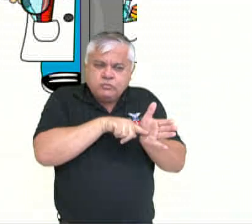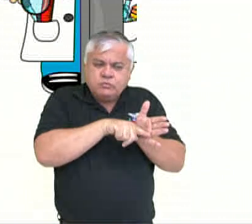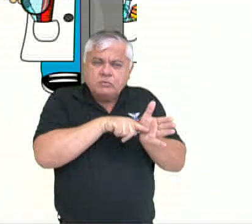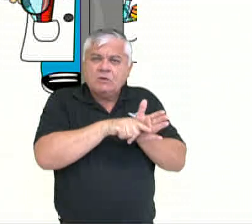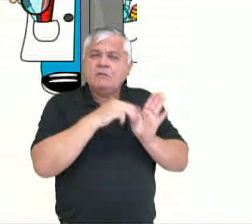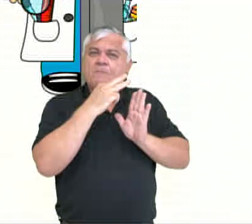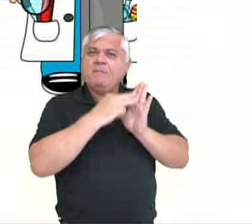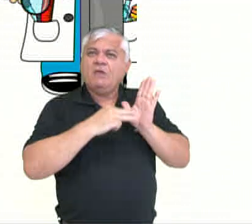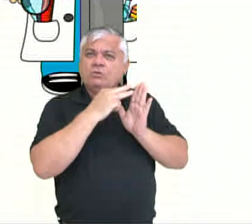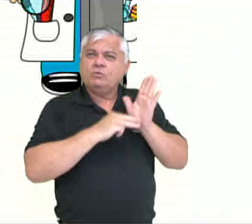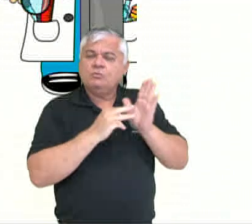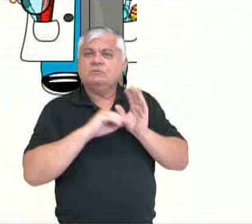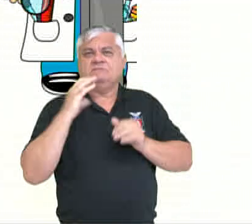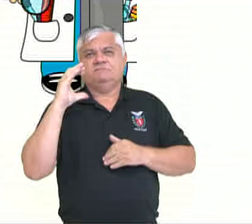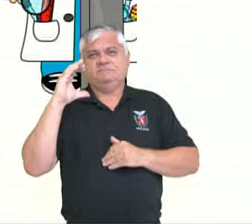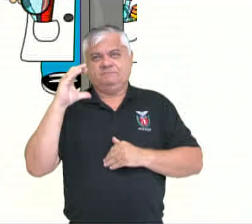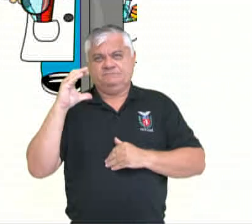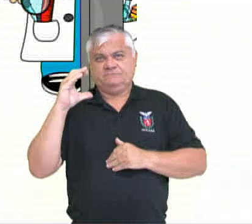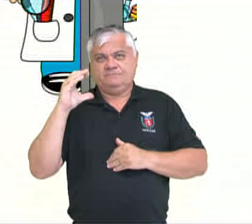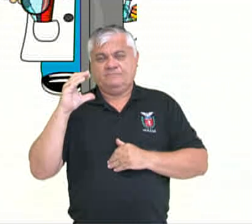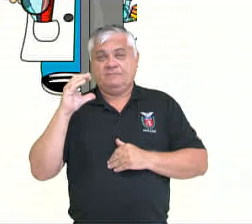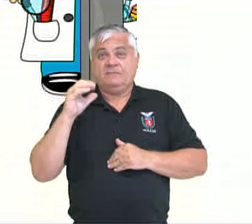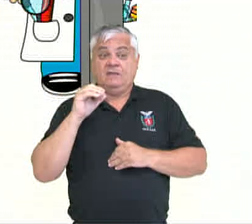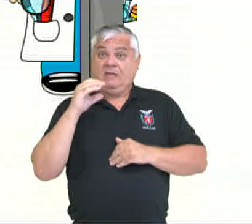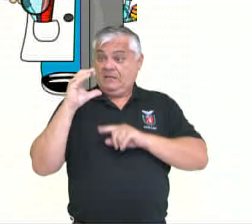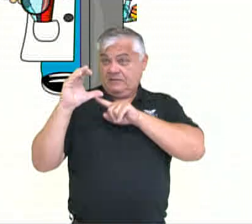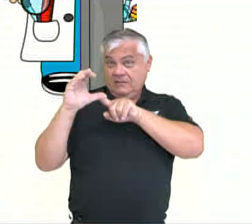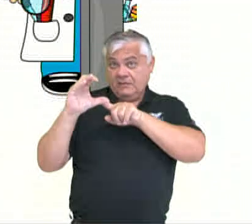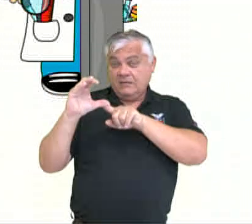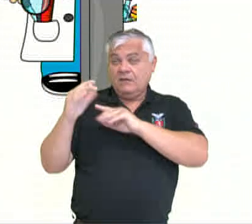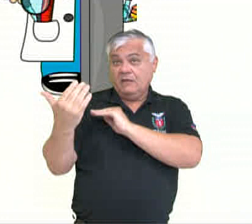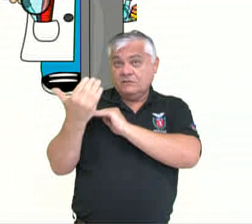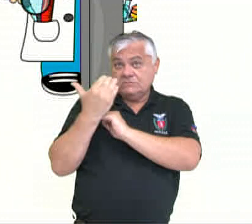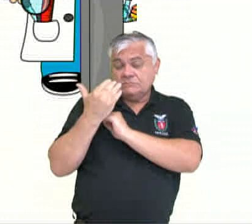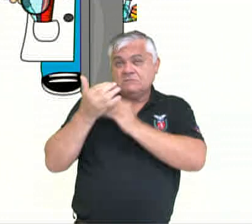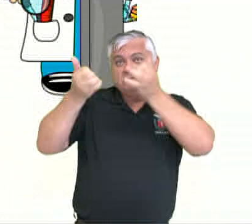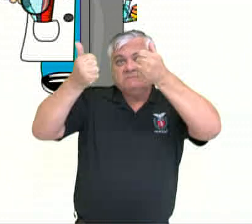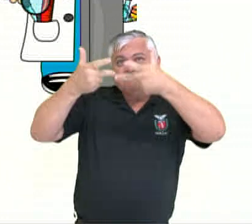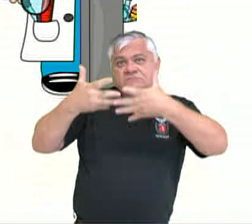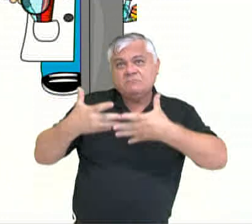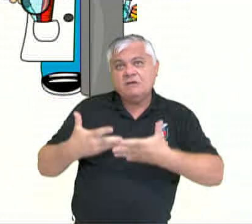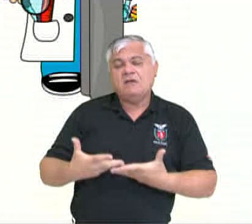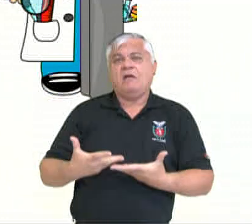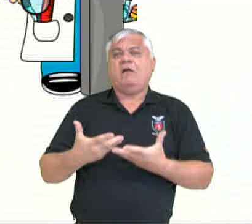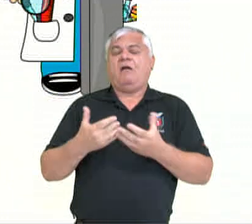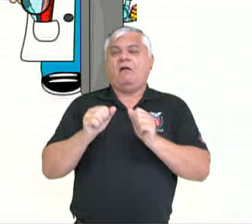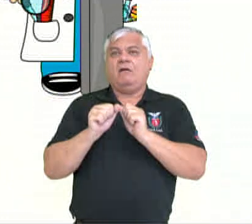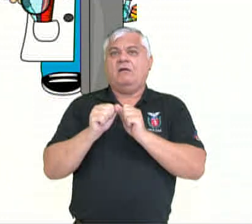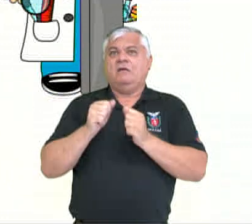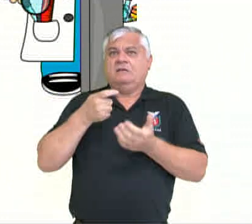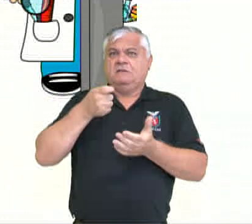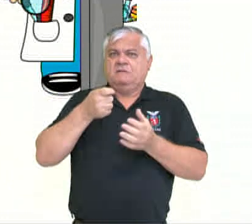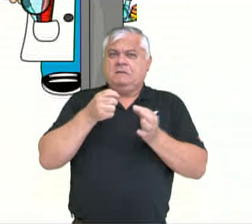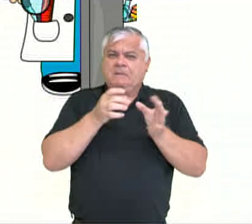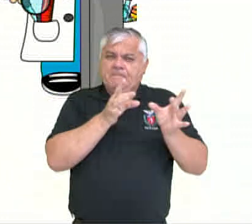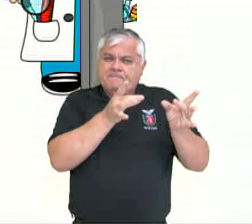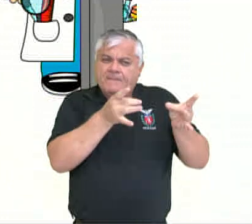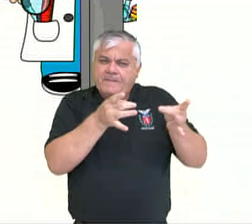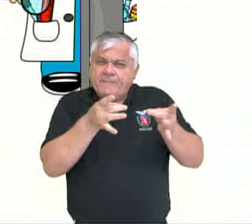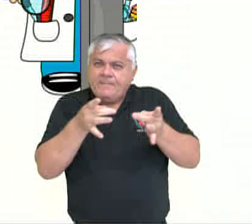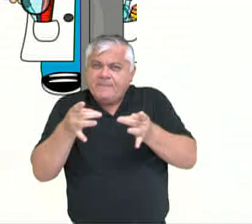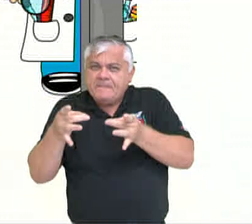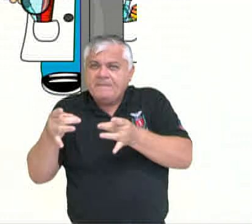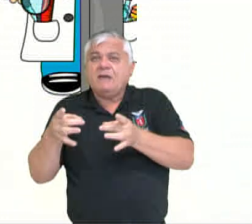método científico. Ela serve para explicar a realidade de forma mais rigorosa e também